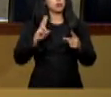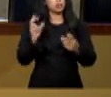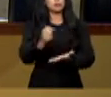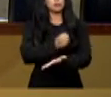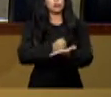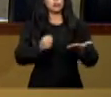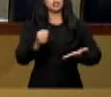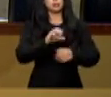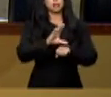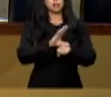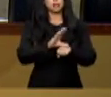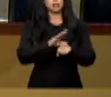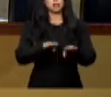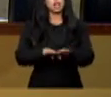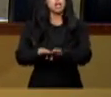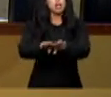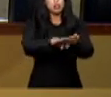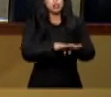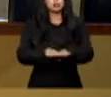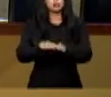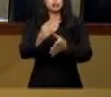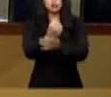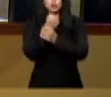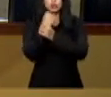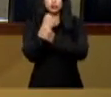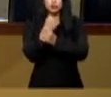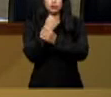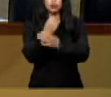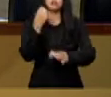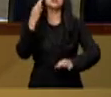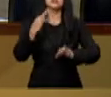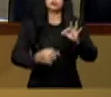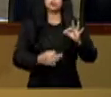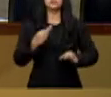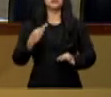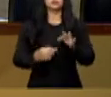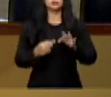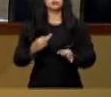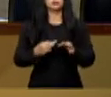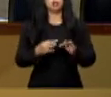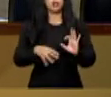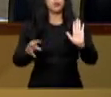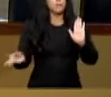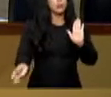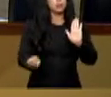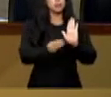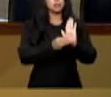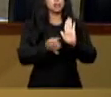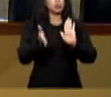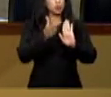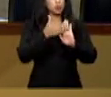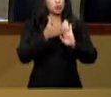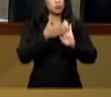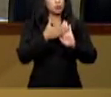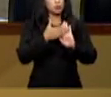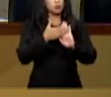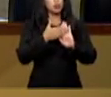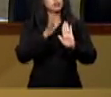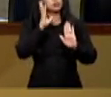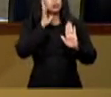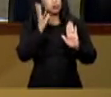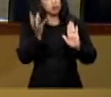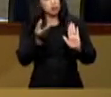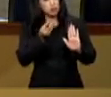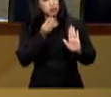República: isonomia e segurança jurídica. E a modulação proposta por Vossa Excelência, ministro Dias